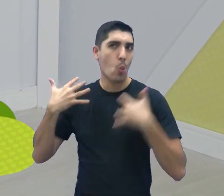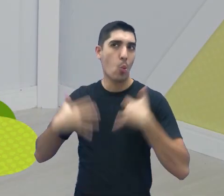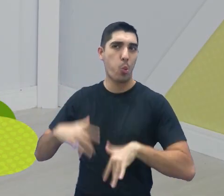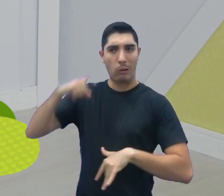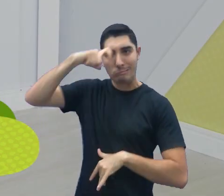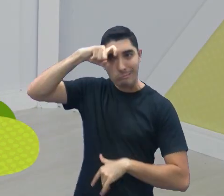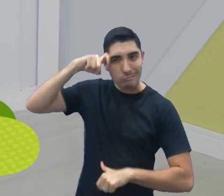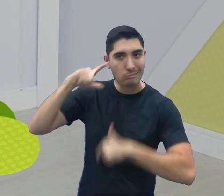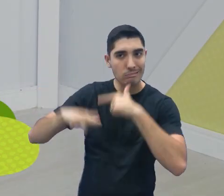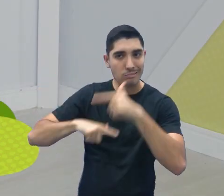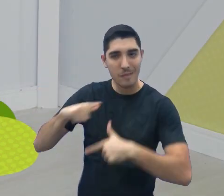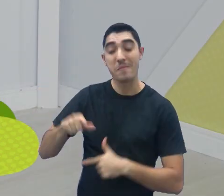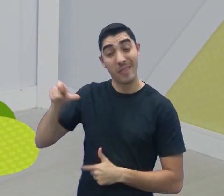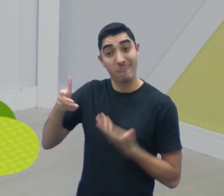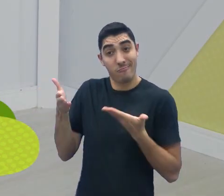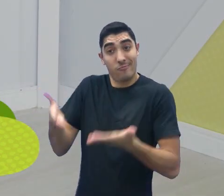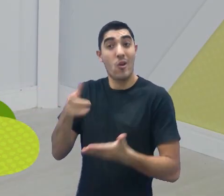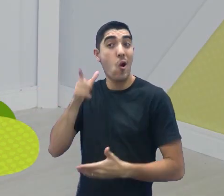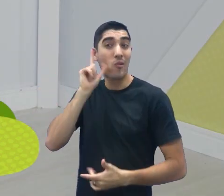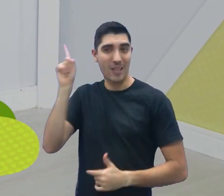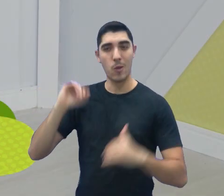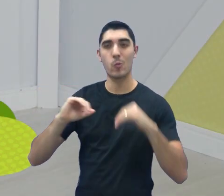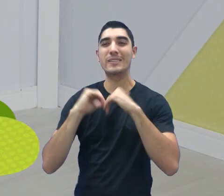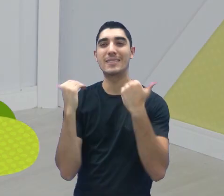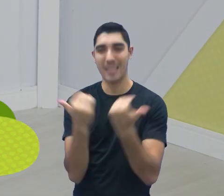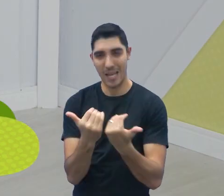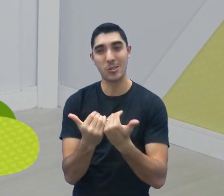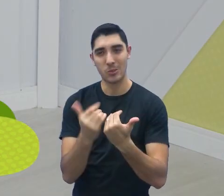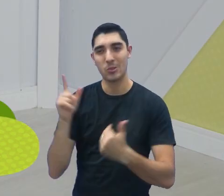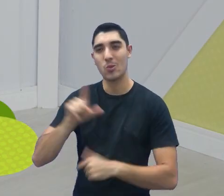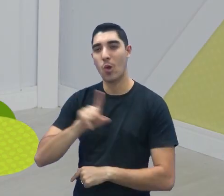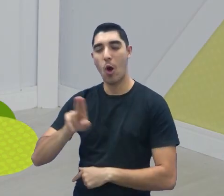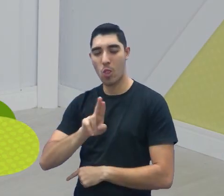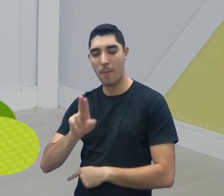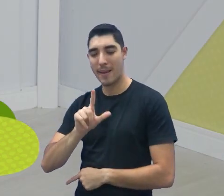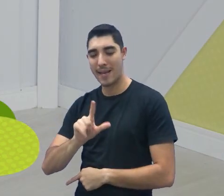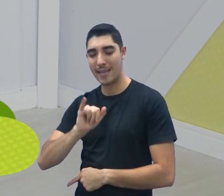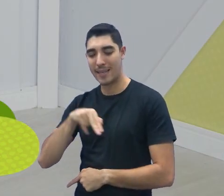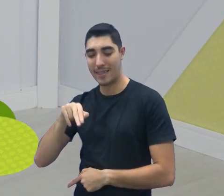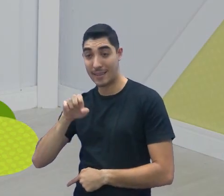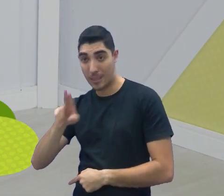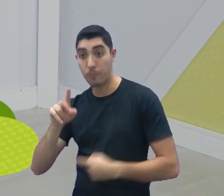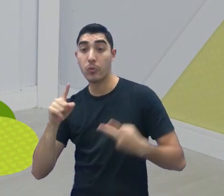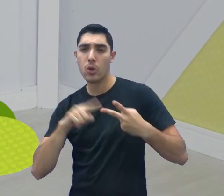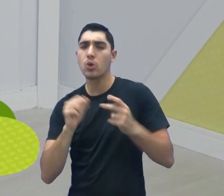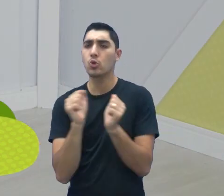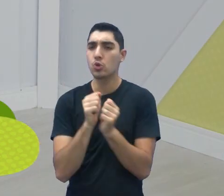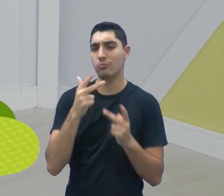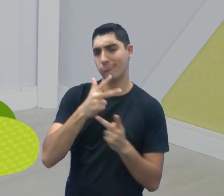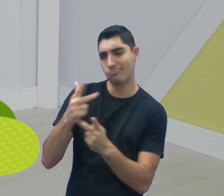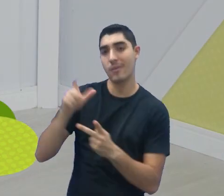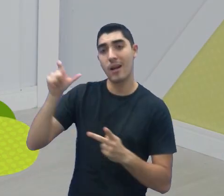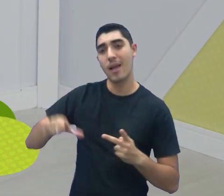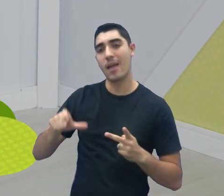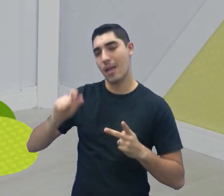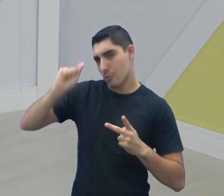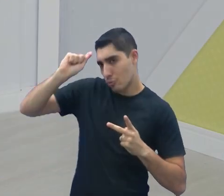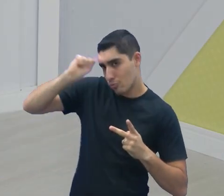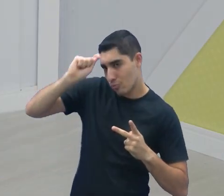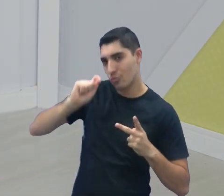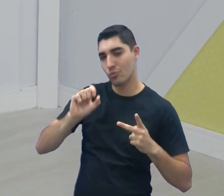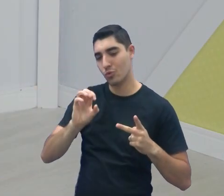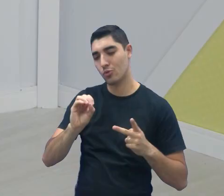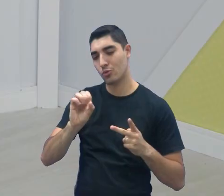de Moura e conta pra você como foi a partida. As imagens são com ousadia e alegria do nosso José Sobral, o nosso Sobralzinho.